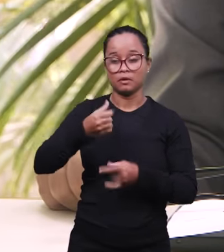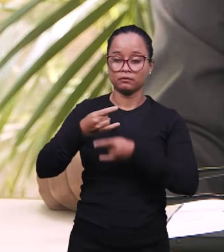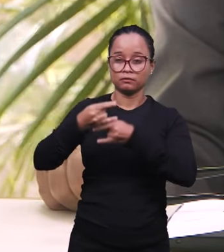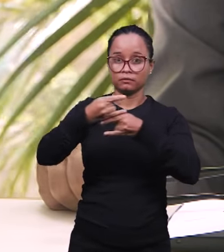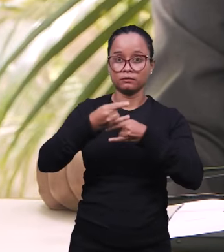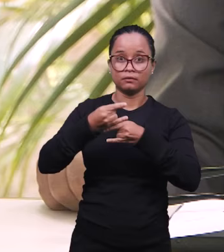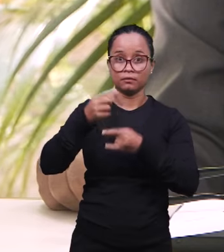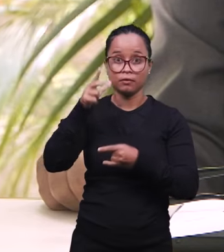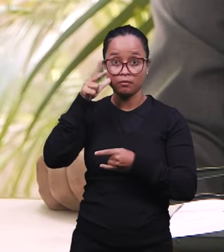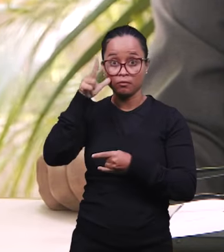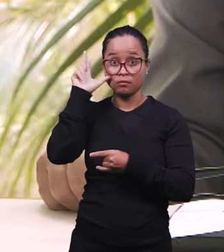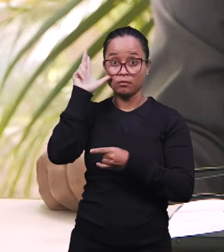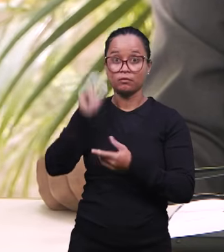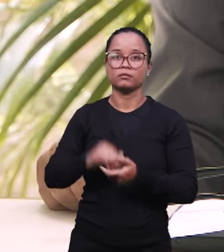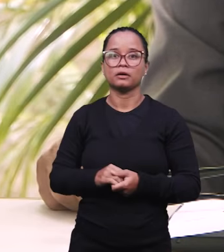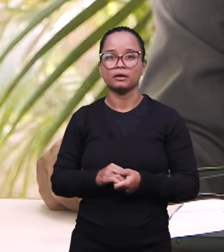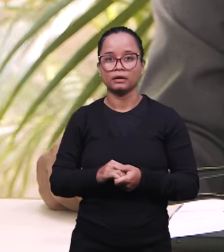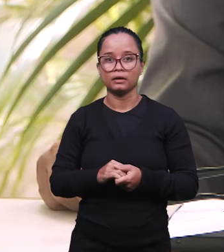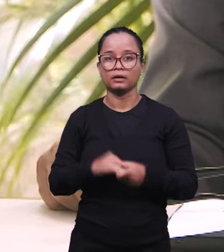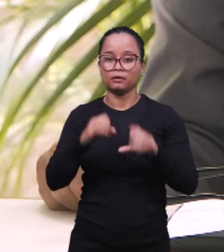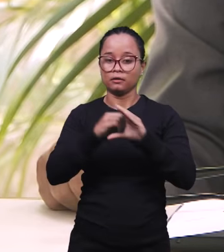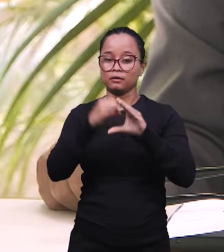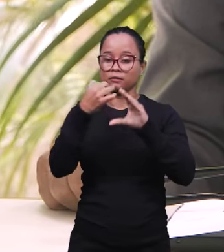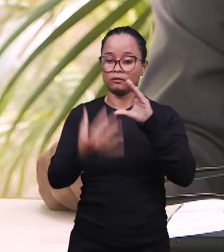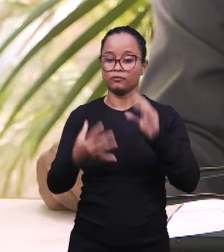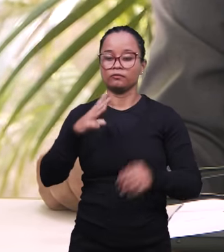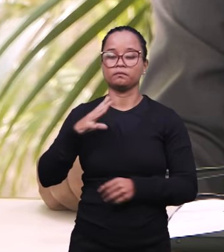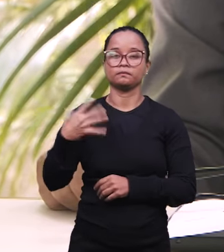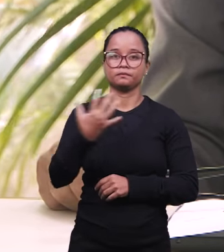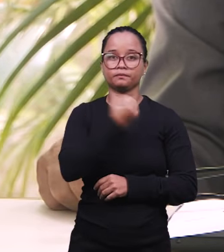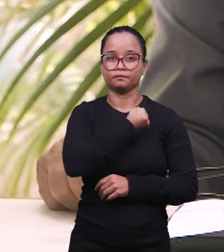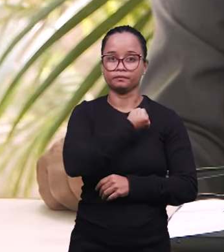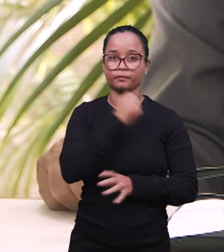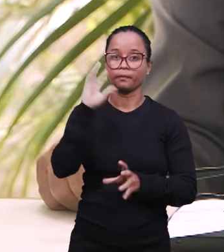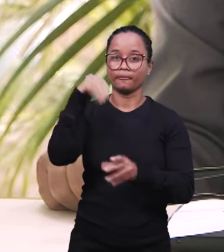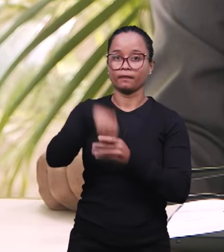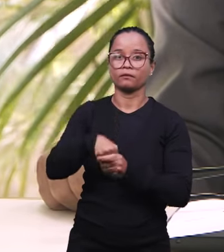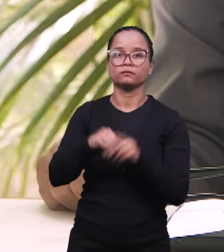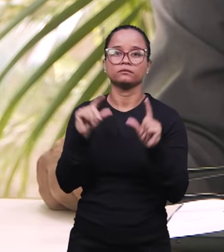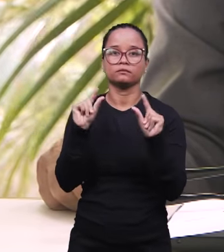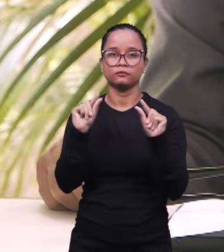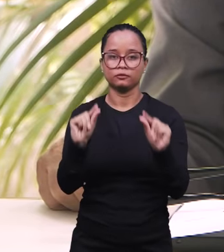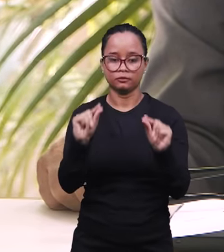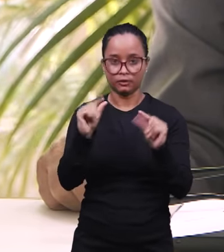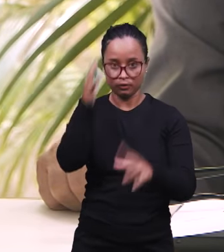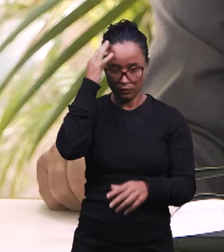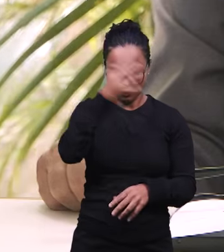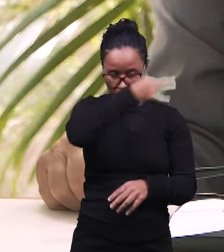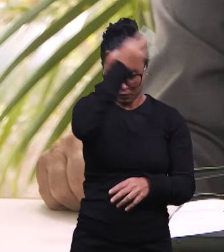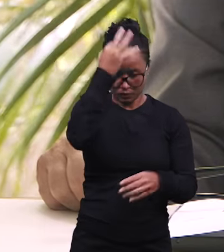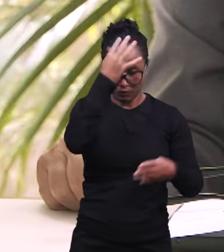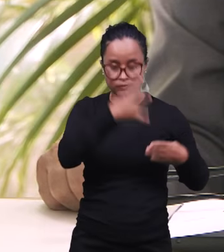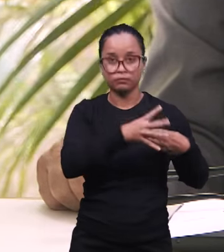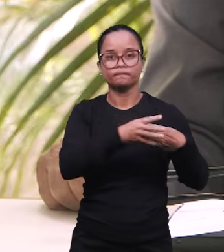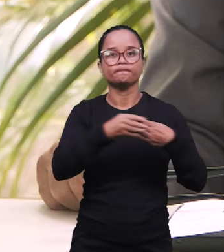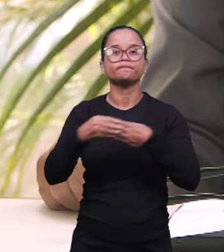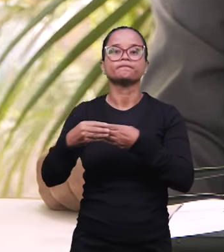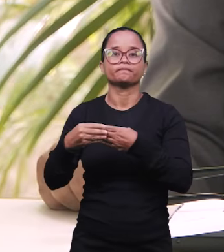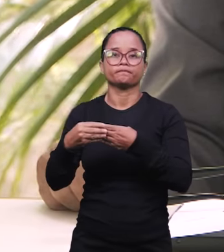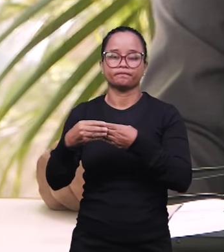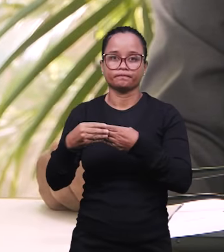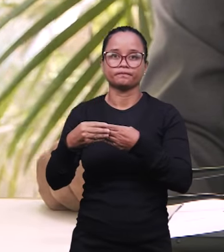nós apresentamos o aspecto de salvação dentro de uma direção que o Espírito Santo nos